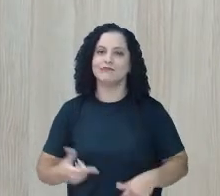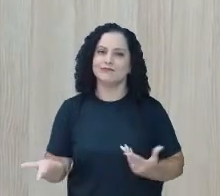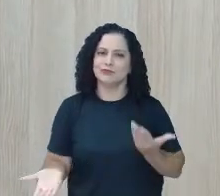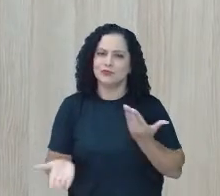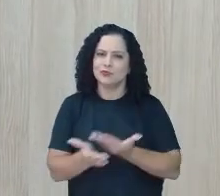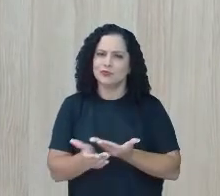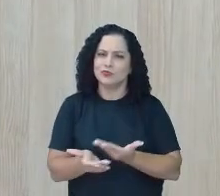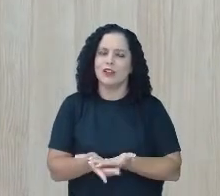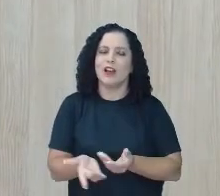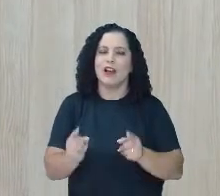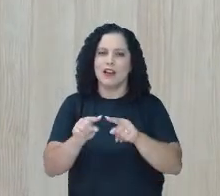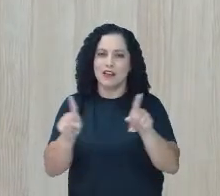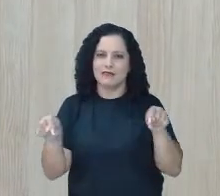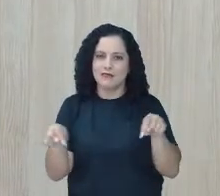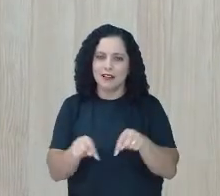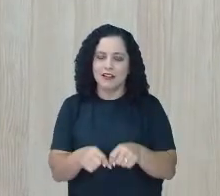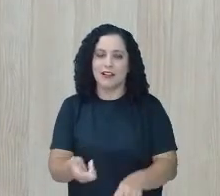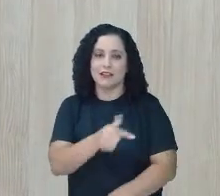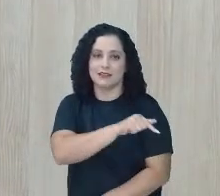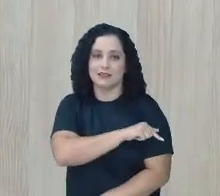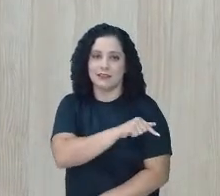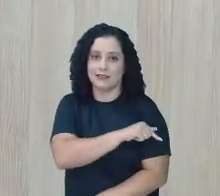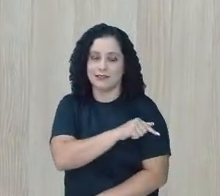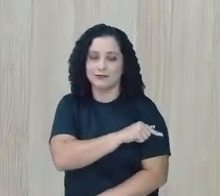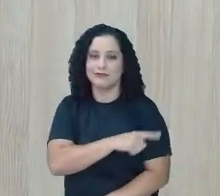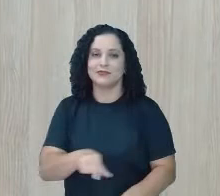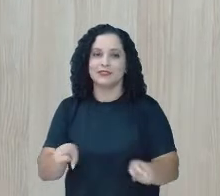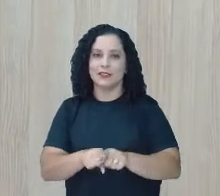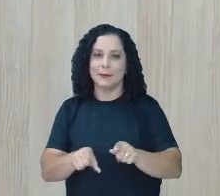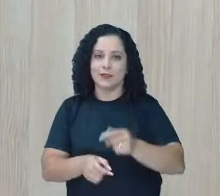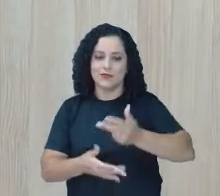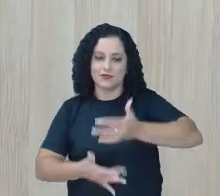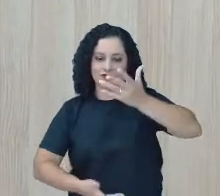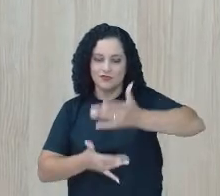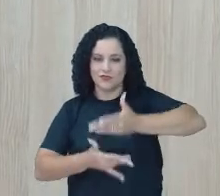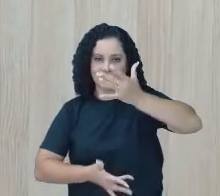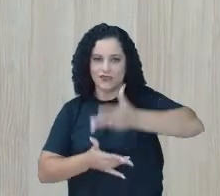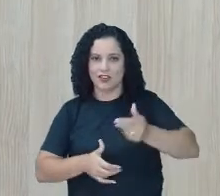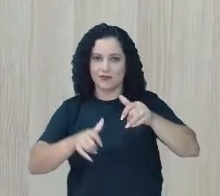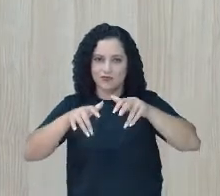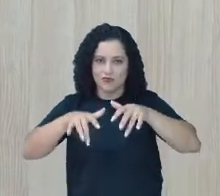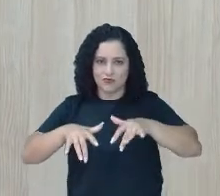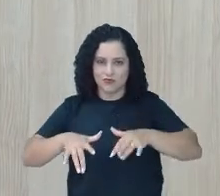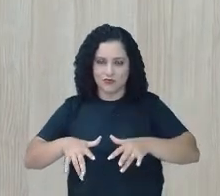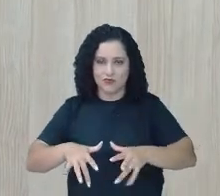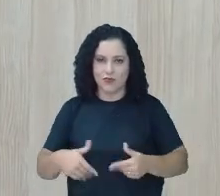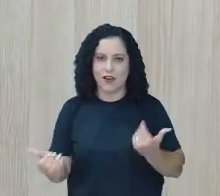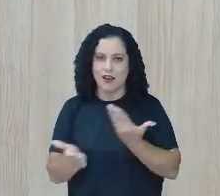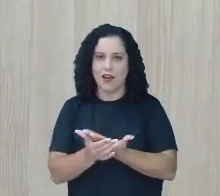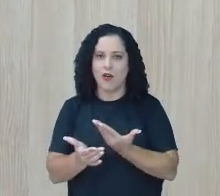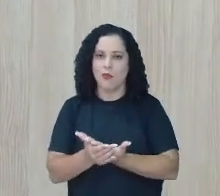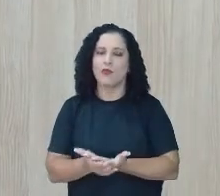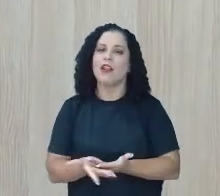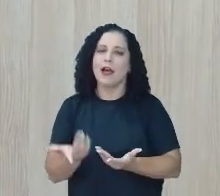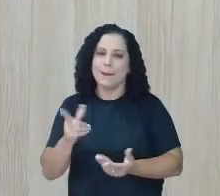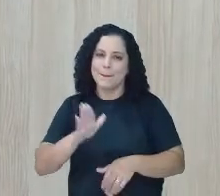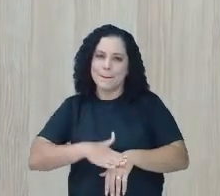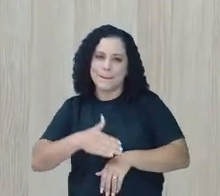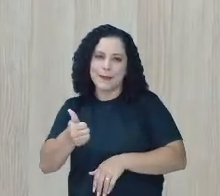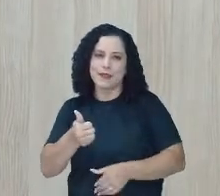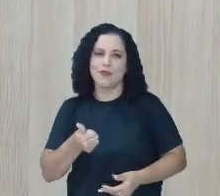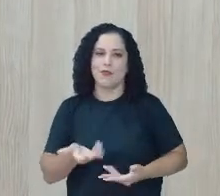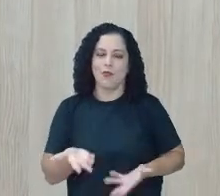também é uma turma muito presente, né? E aparece ali no chat para ir comentar junto com a gente na aula, tornar a aula mais dinâmica, tá